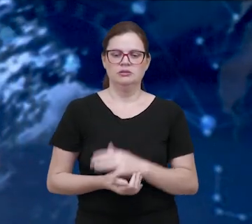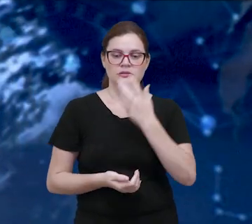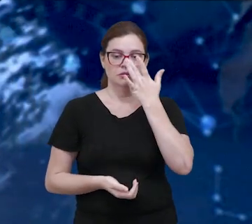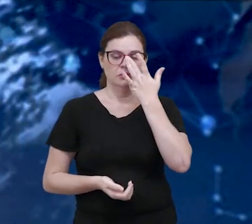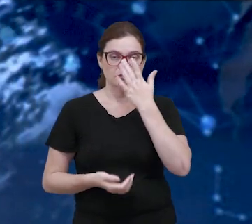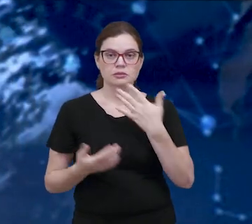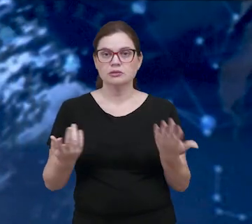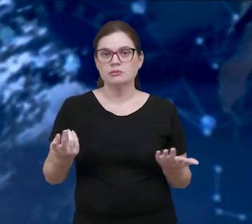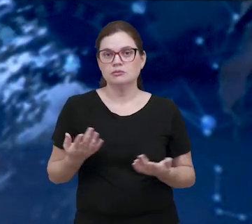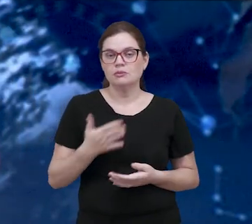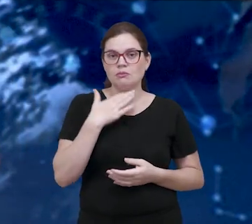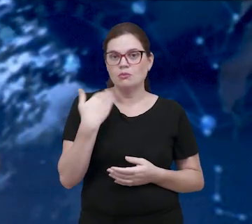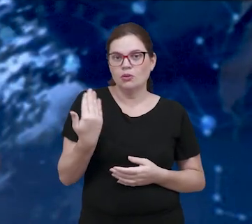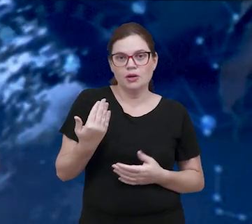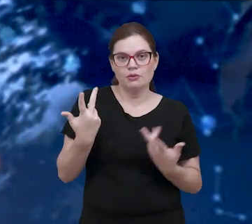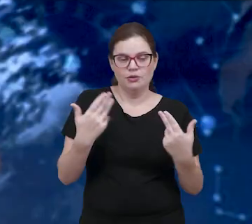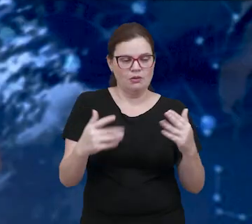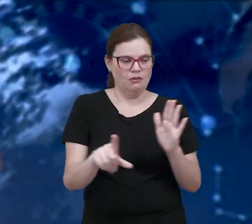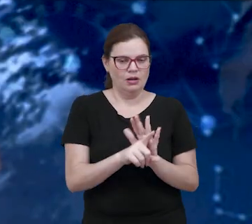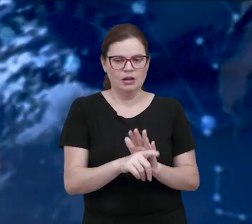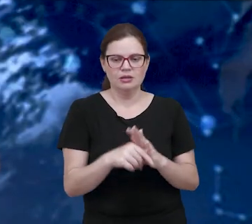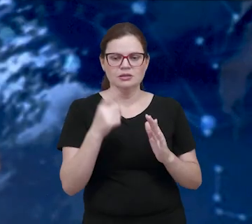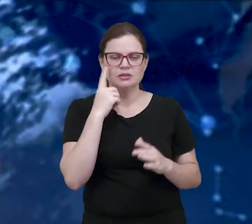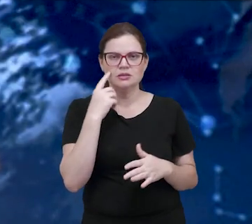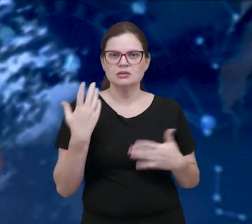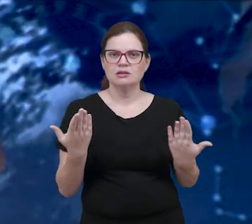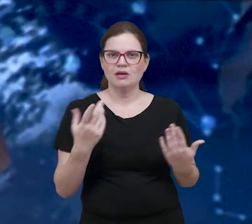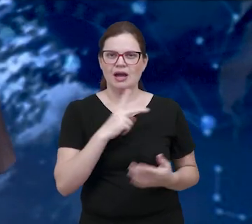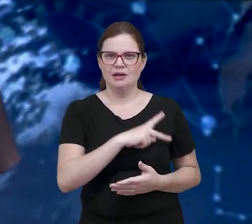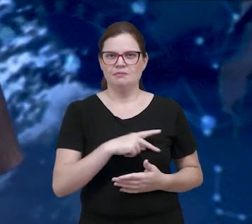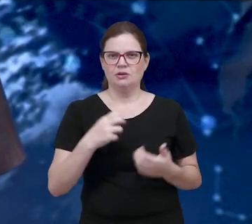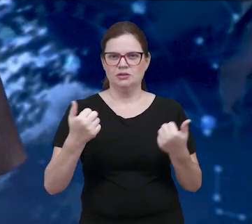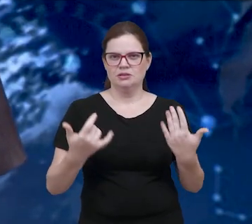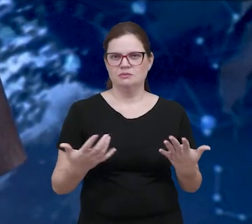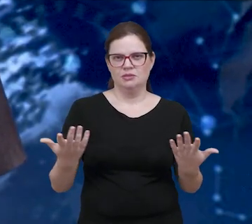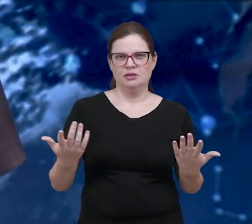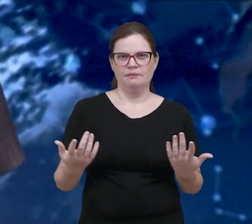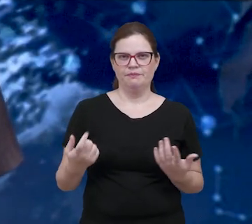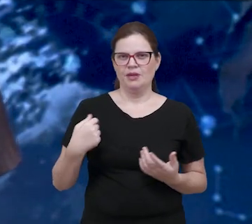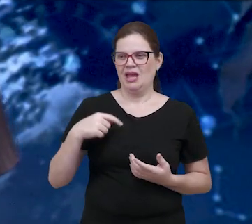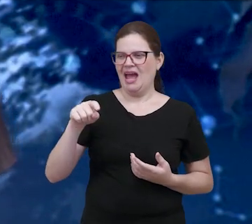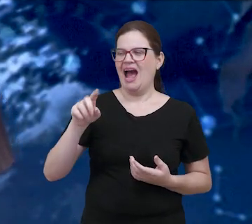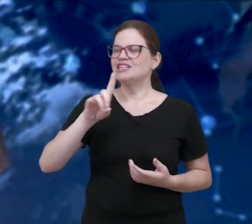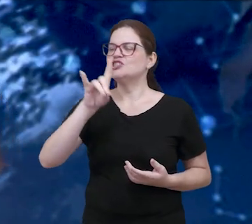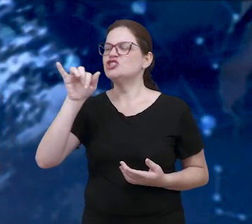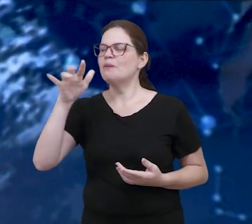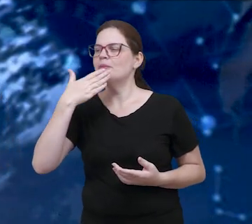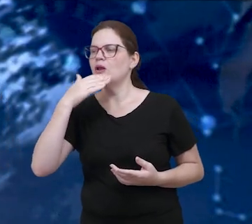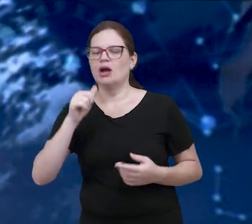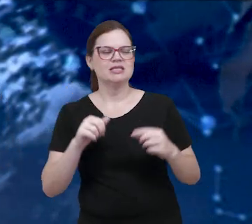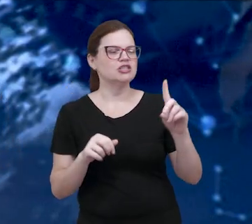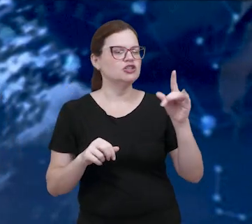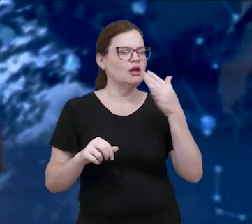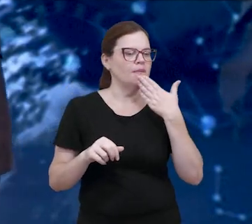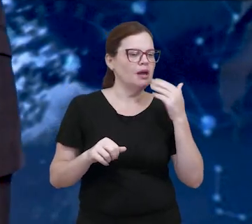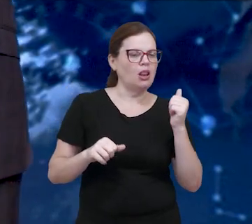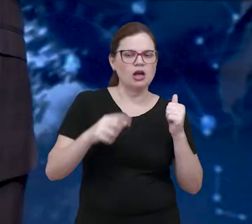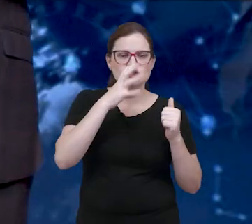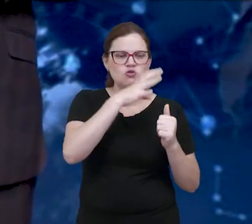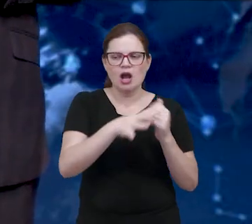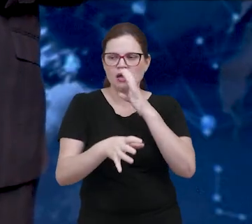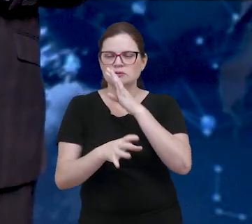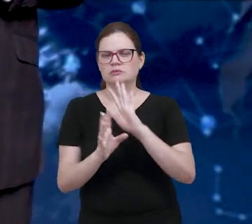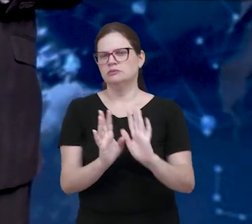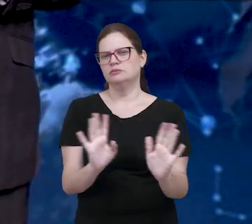morreu segundo a lei. E Paulo diz que um faz diferença entre dia e outro julga que é igual todos os dias. Quem distingue entre dia, mas o